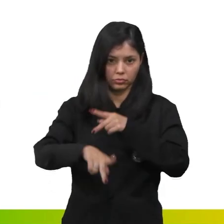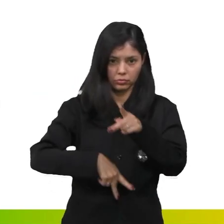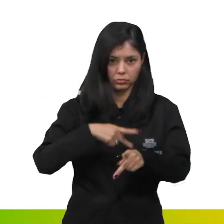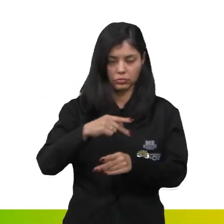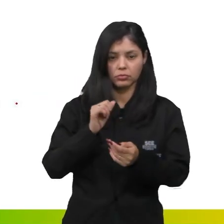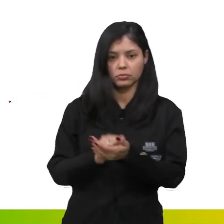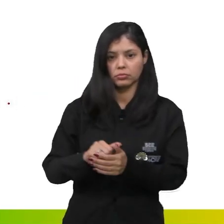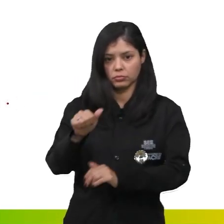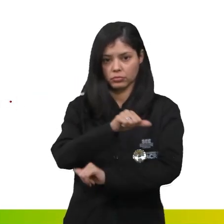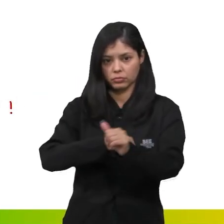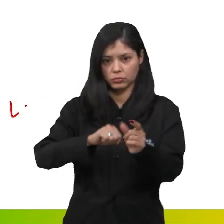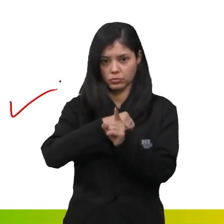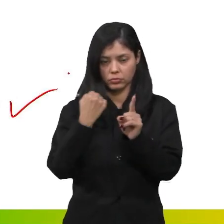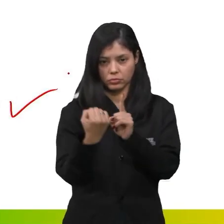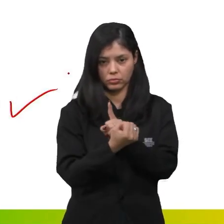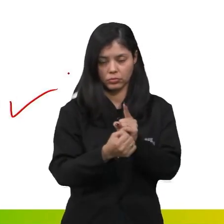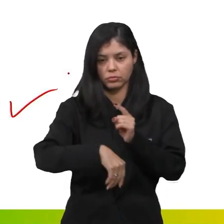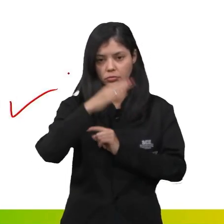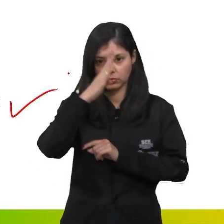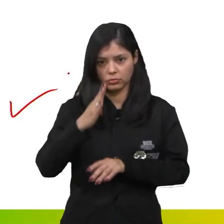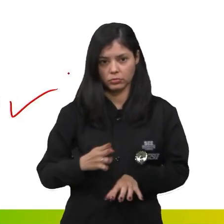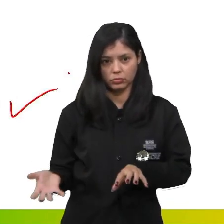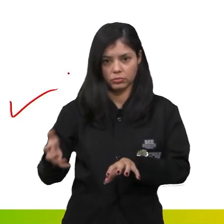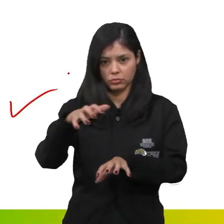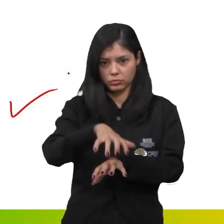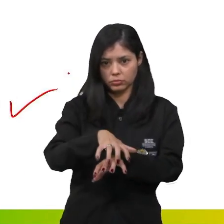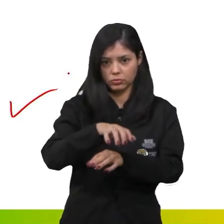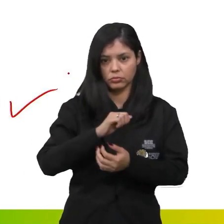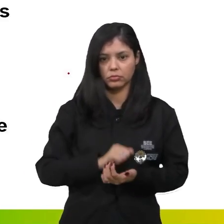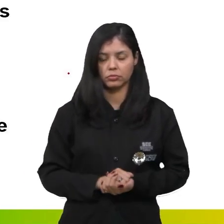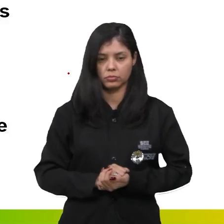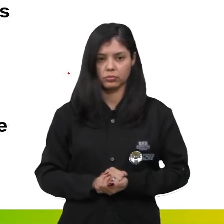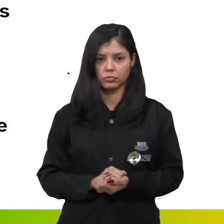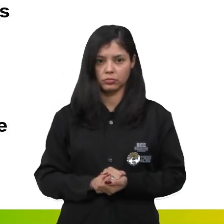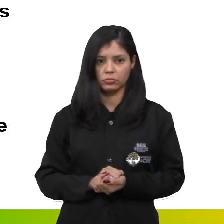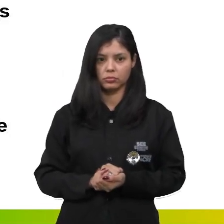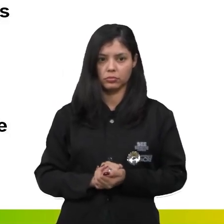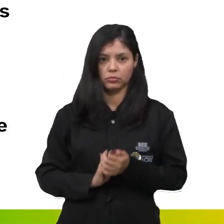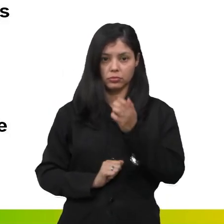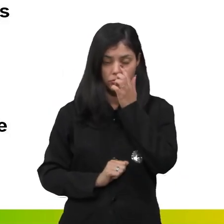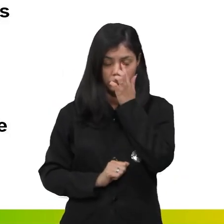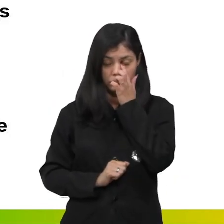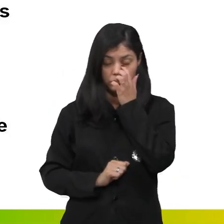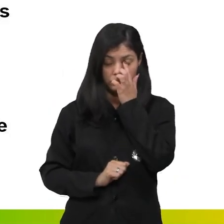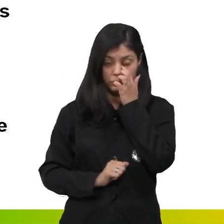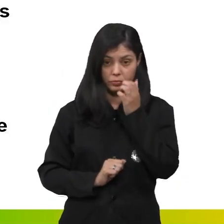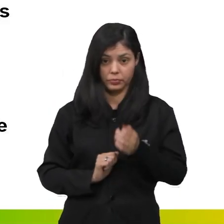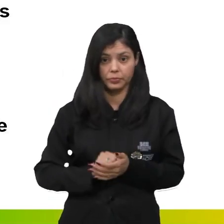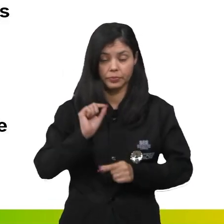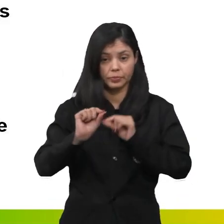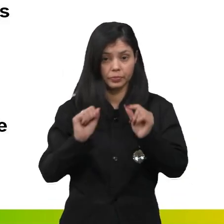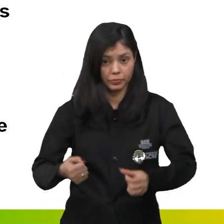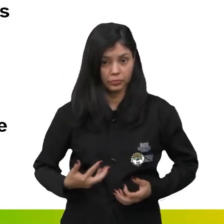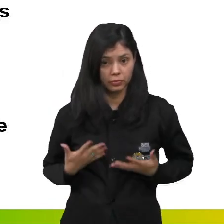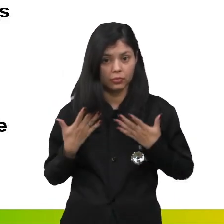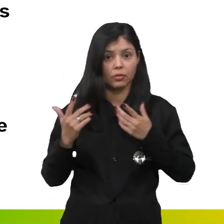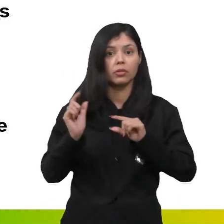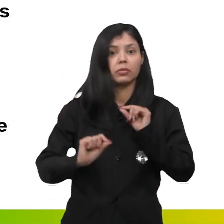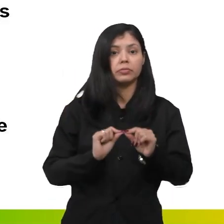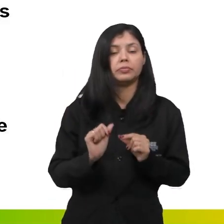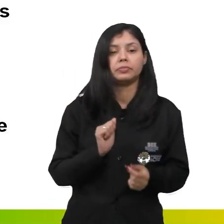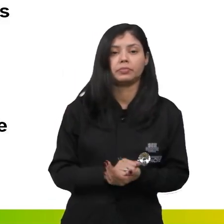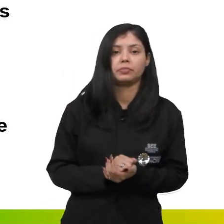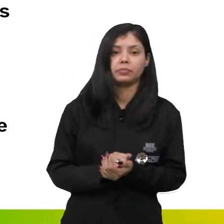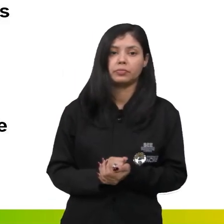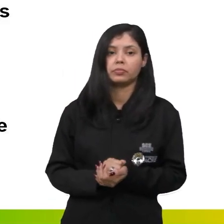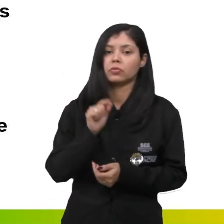populacional moldou a sociedade brasileira colonial. O que motivou isso? O